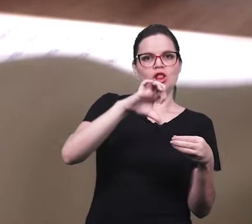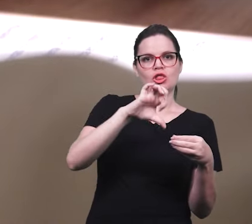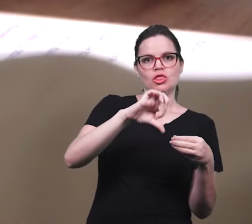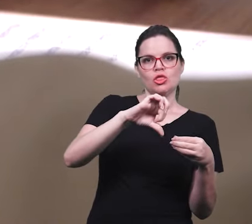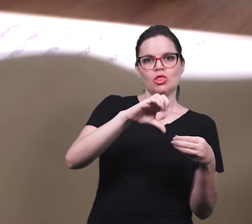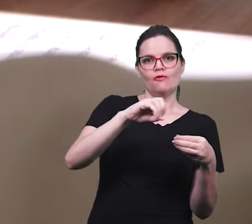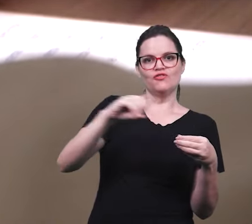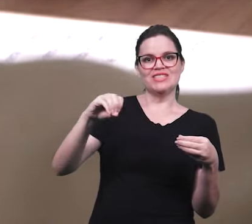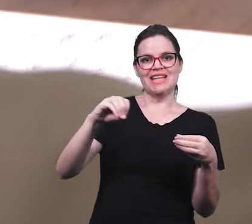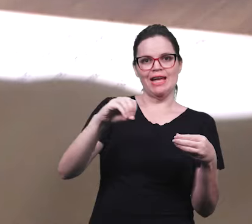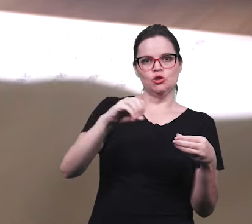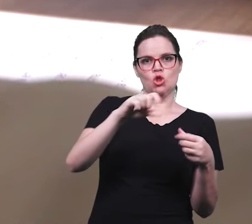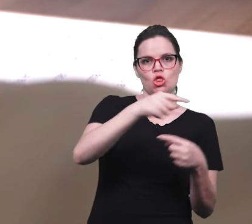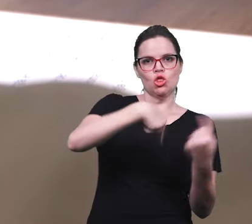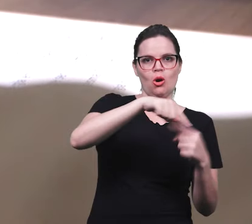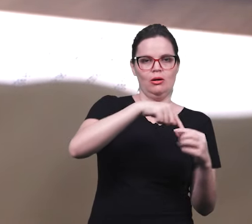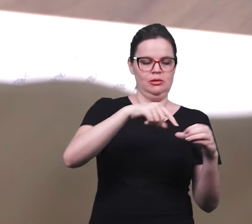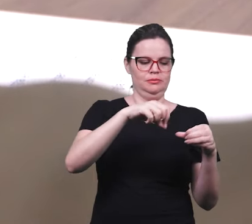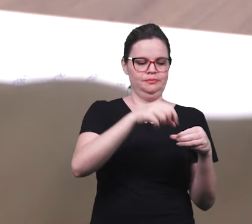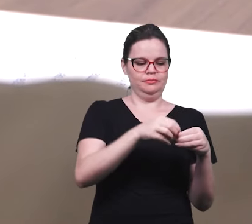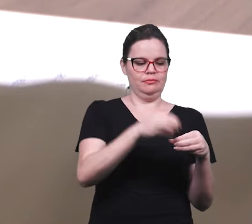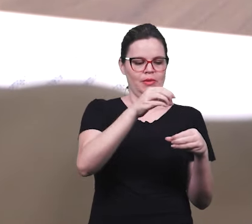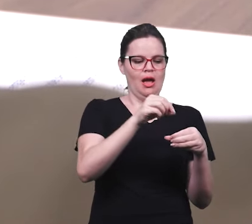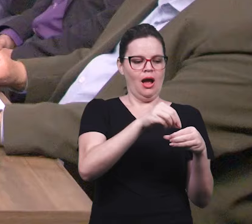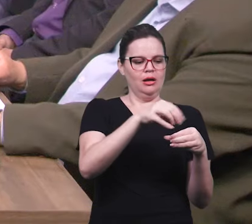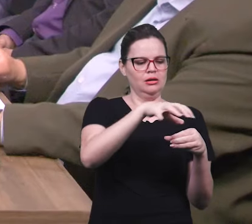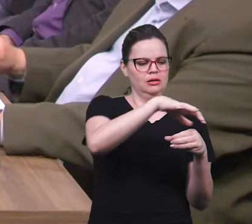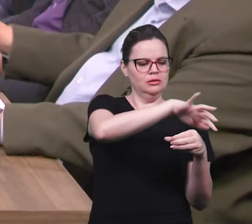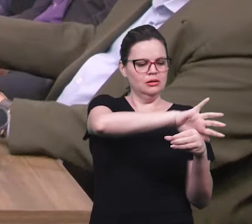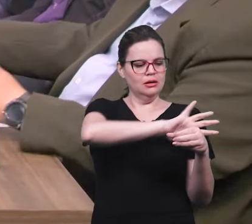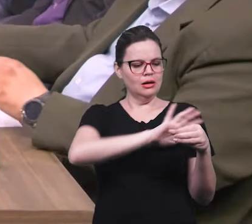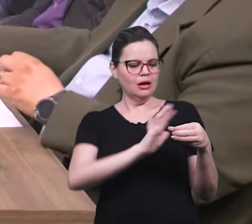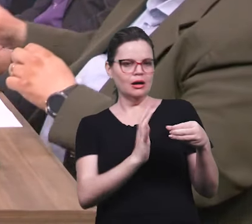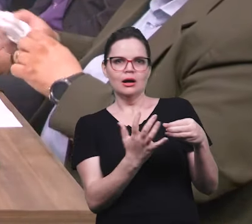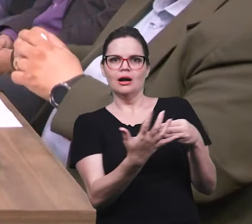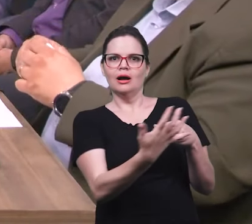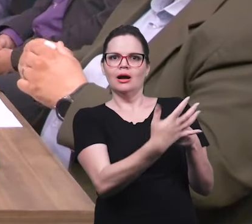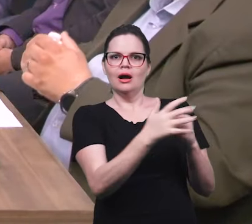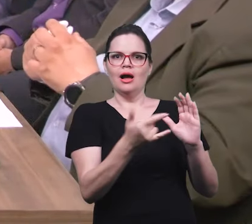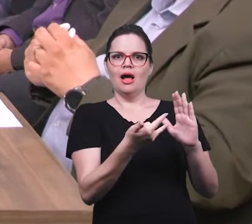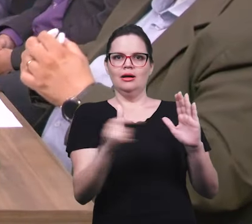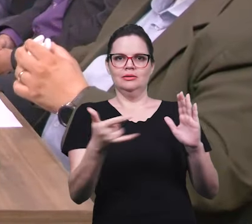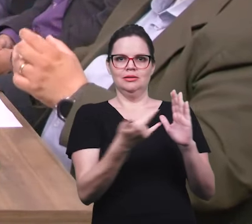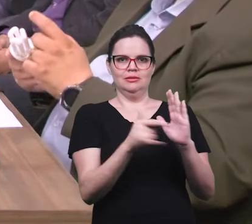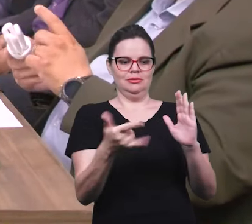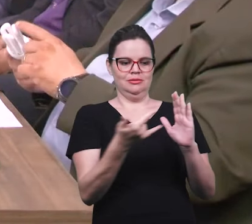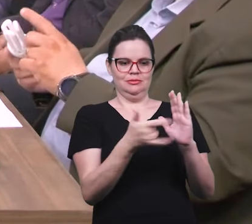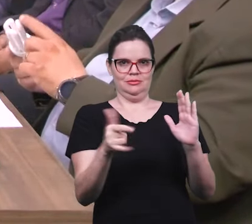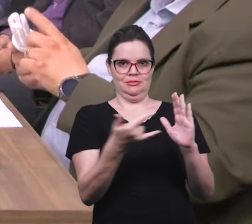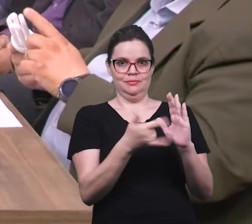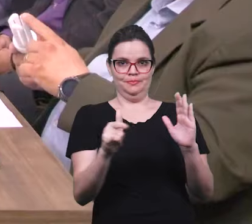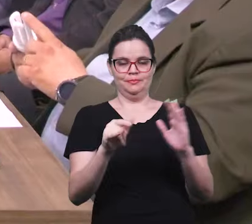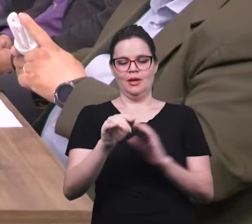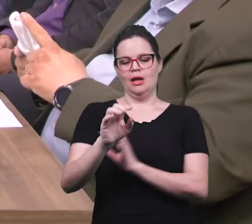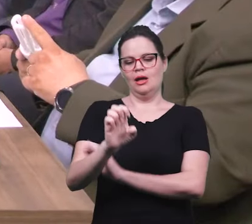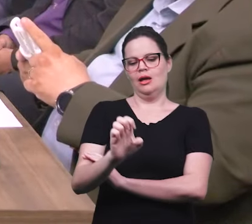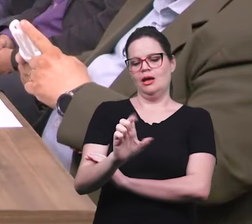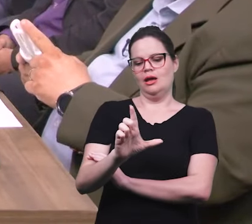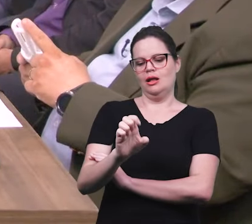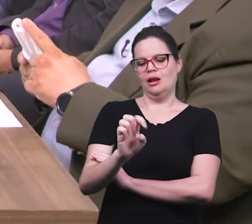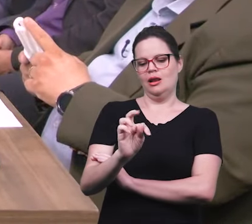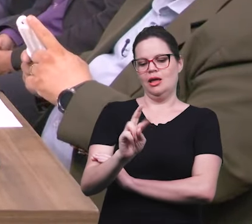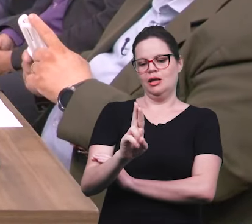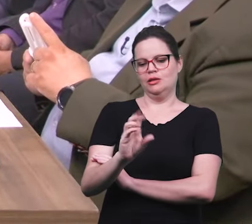espira aqui está gerando um campo eletromagnético muito forte. Tão forte que ela vai interagir com os elétrons que tem dentro